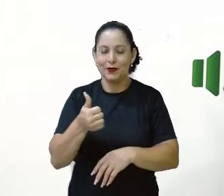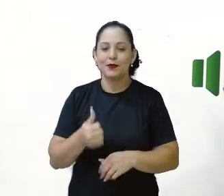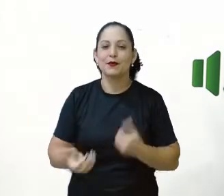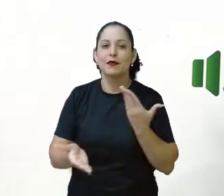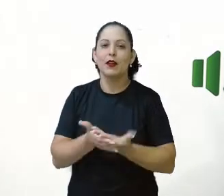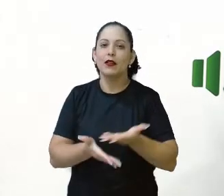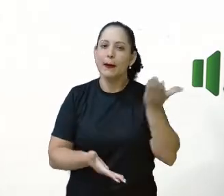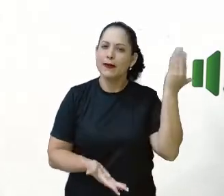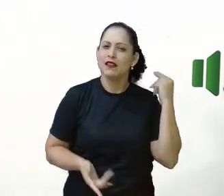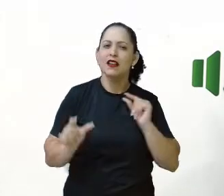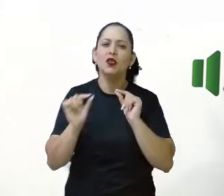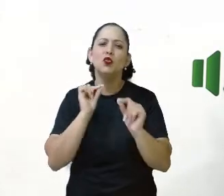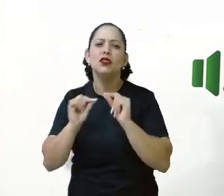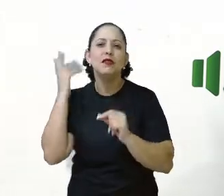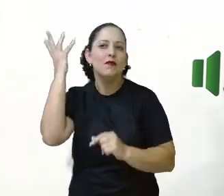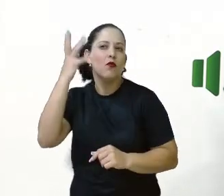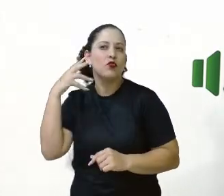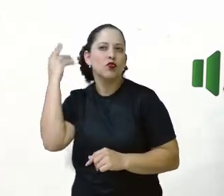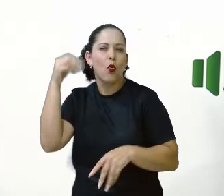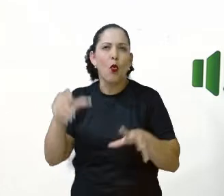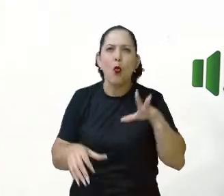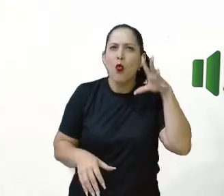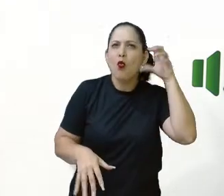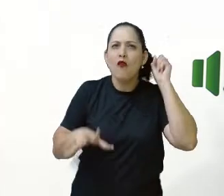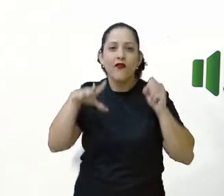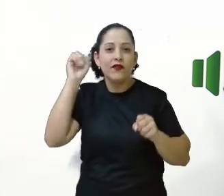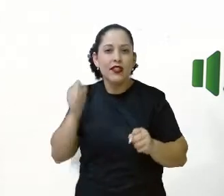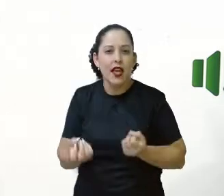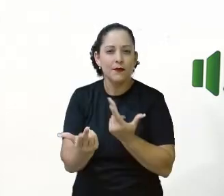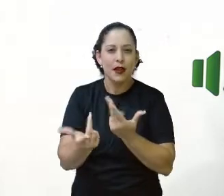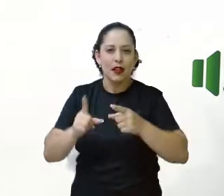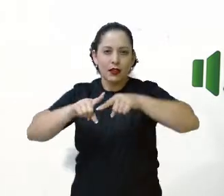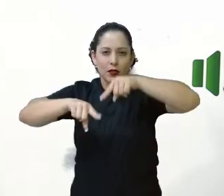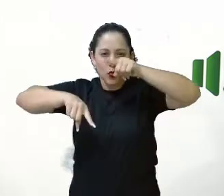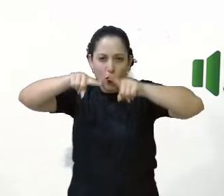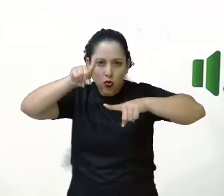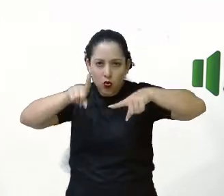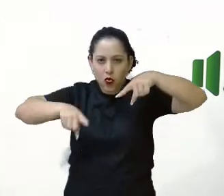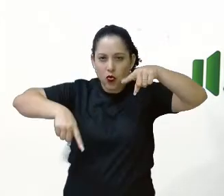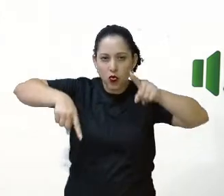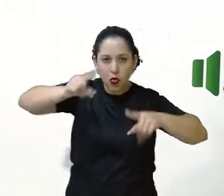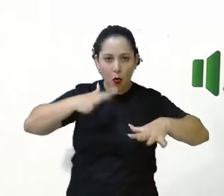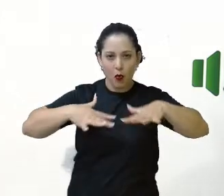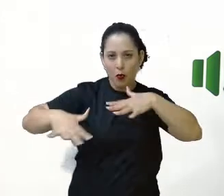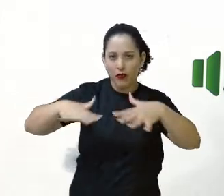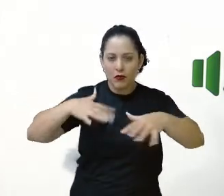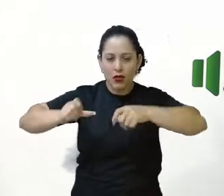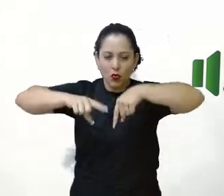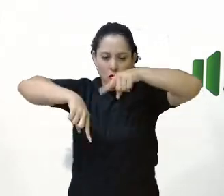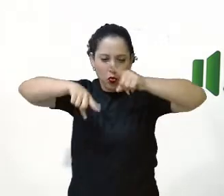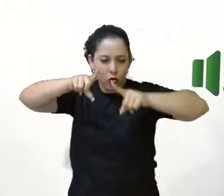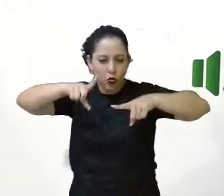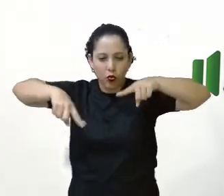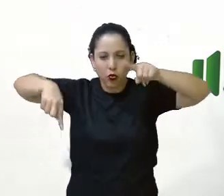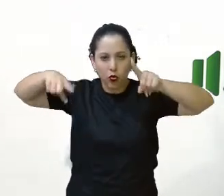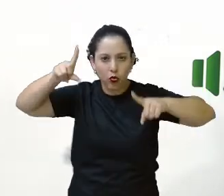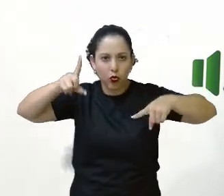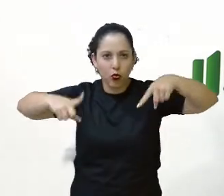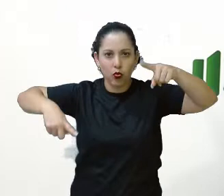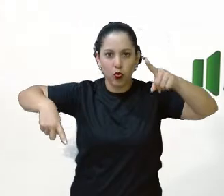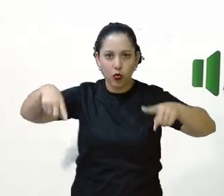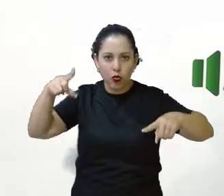falou o que era som. A gente viu que os sons são ondas, né, que vibram com o movimento, né, com o atrito